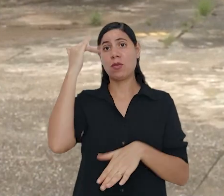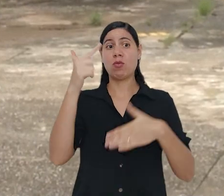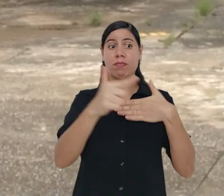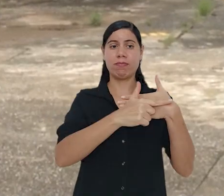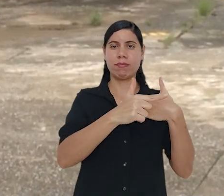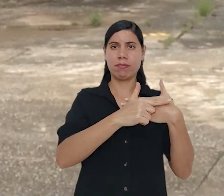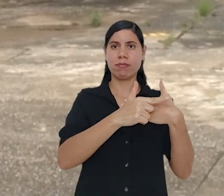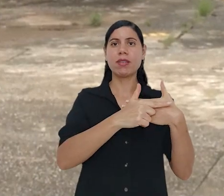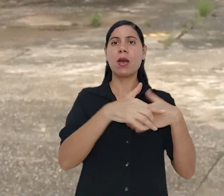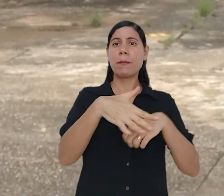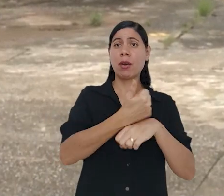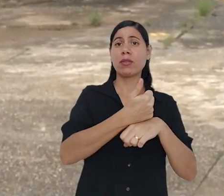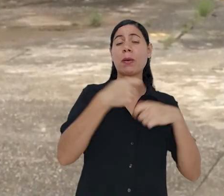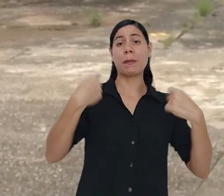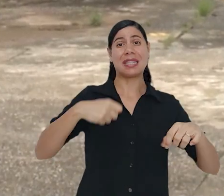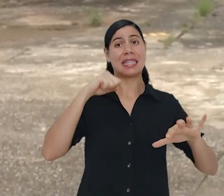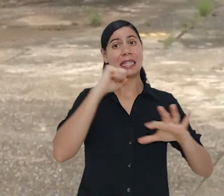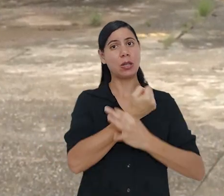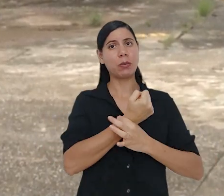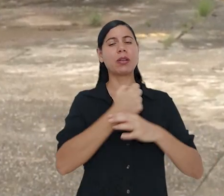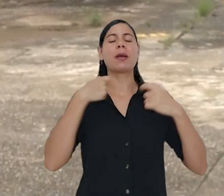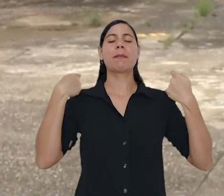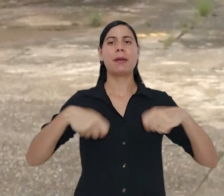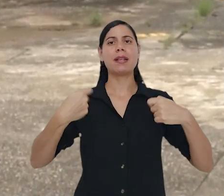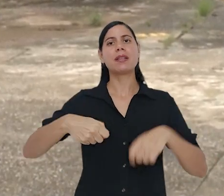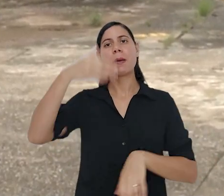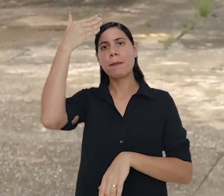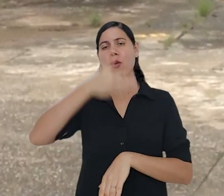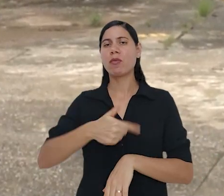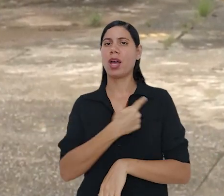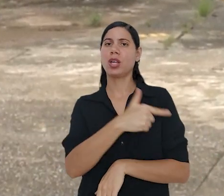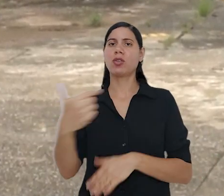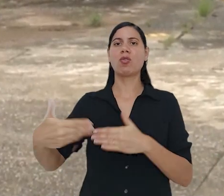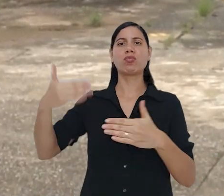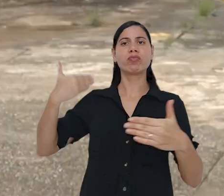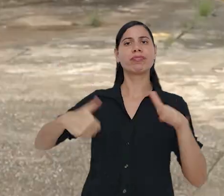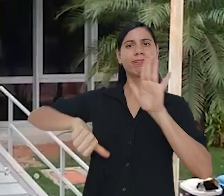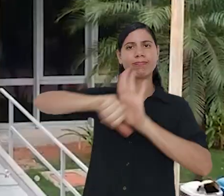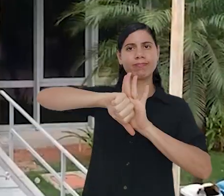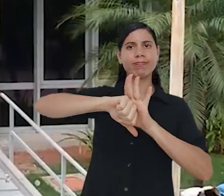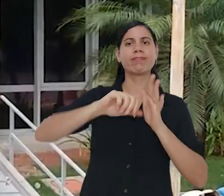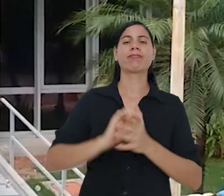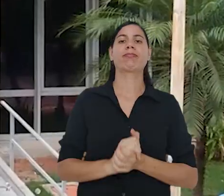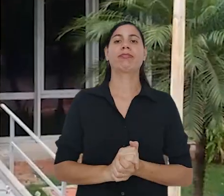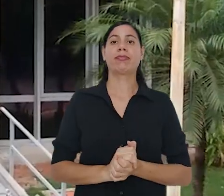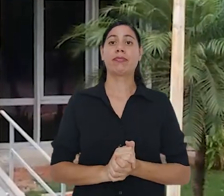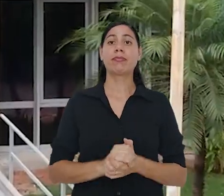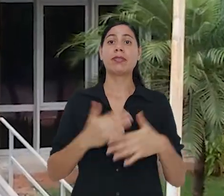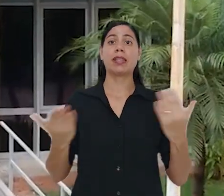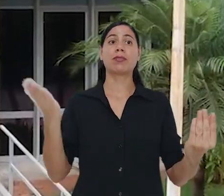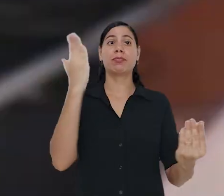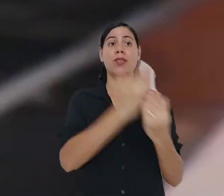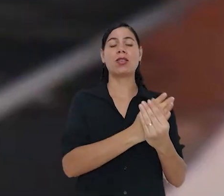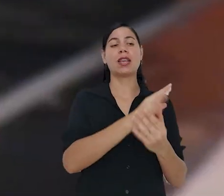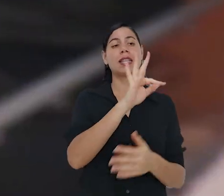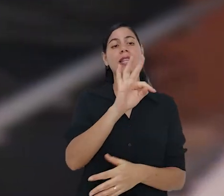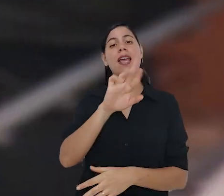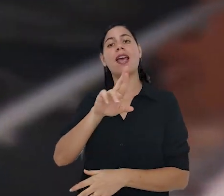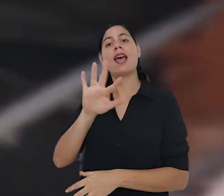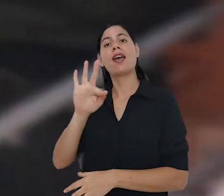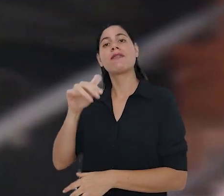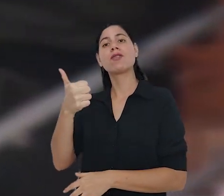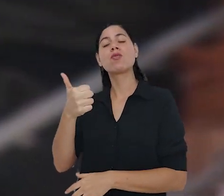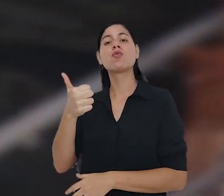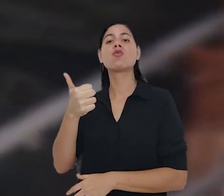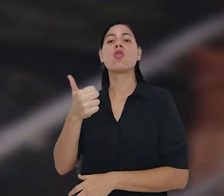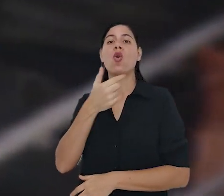grau de confiança também pode ter de provar que não possui antecedentes criminais. Chegou até o TRF1 o caso de um